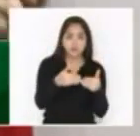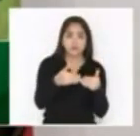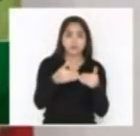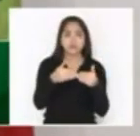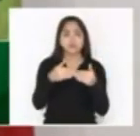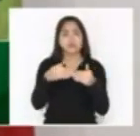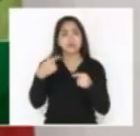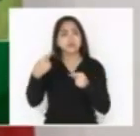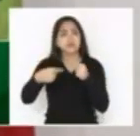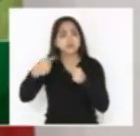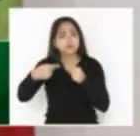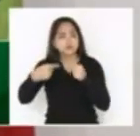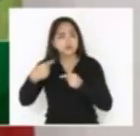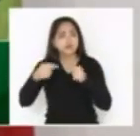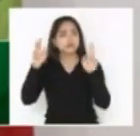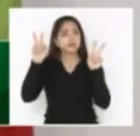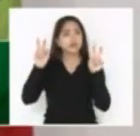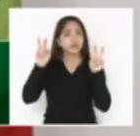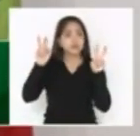assuntos